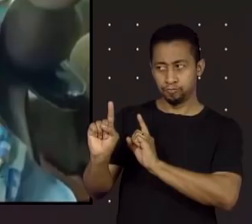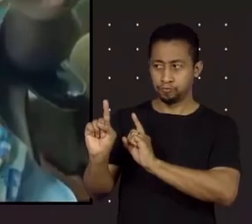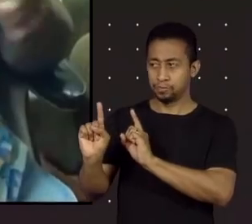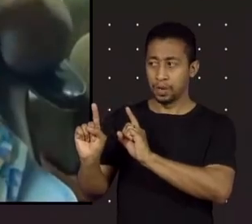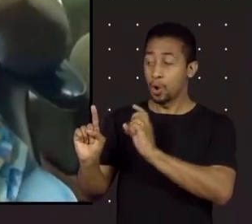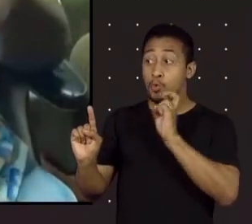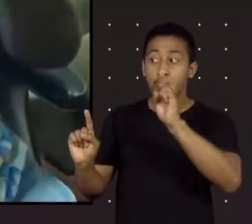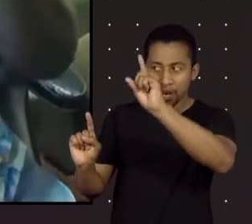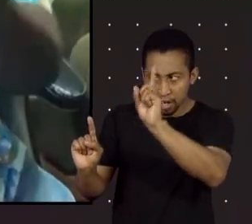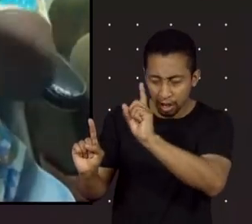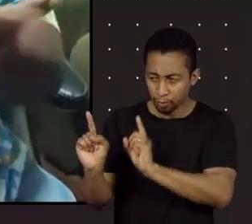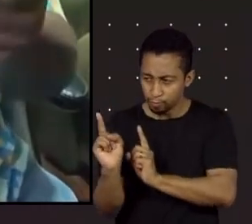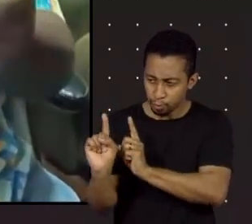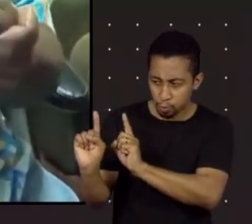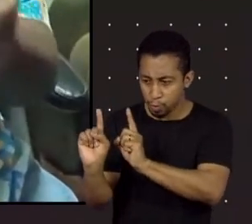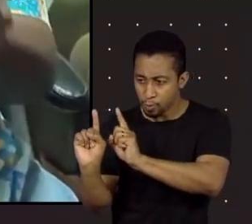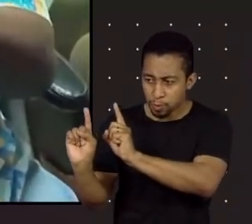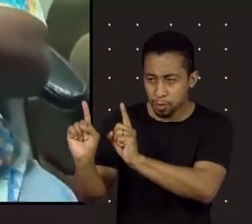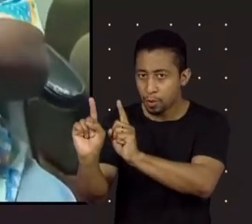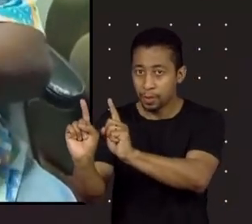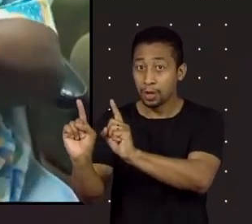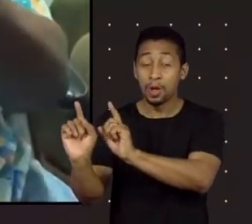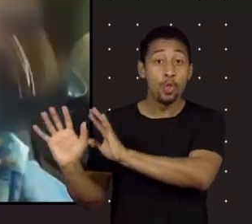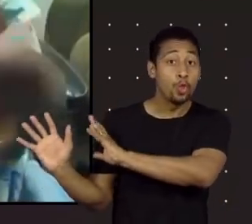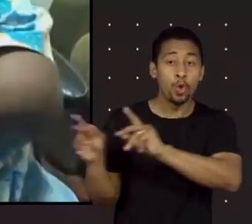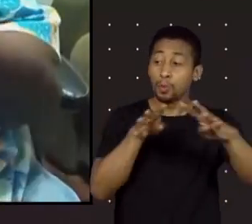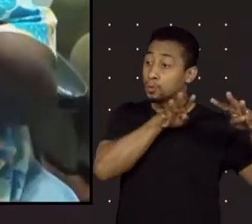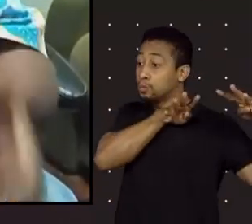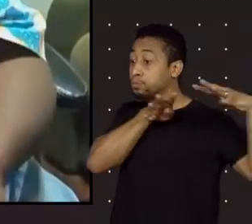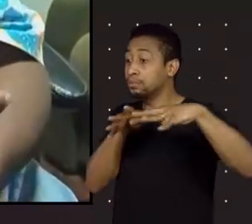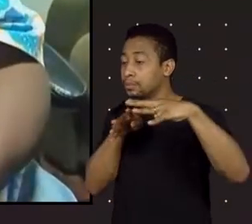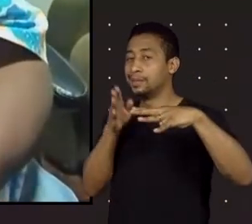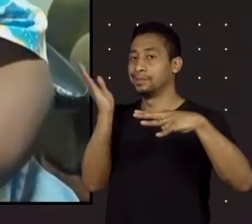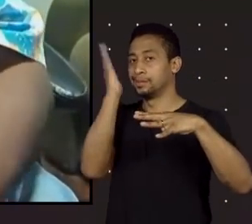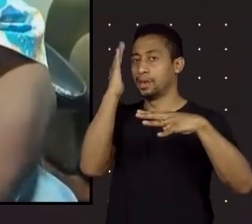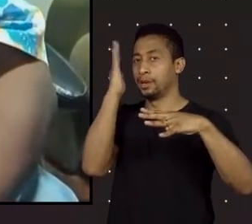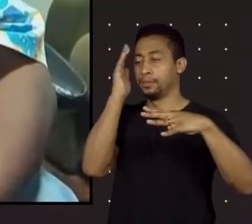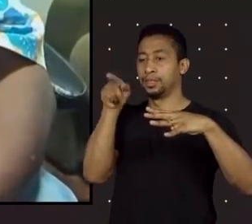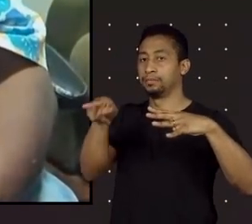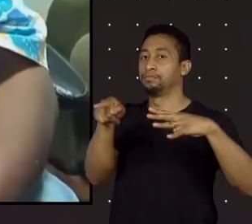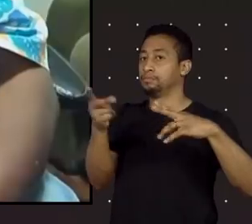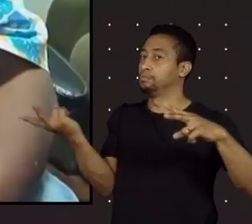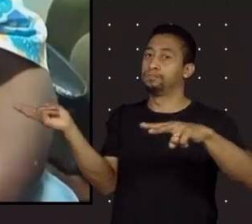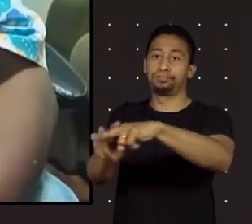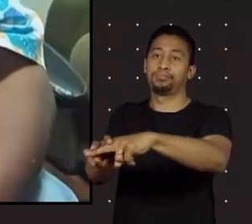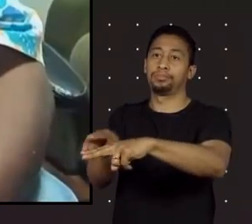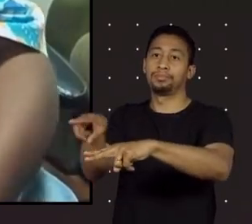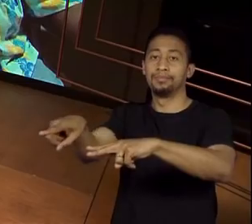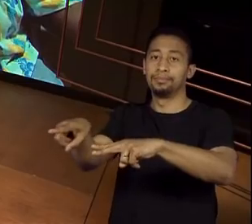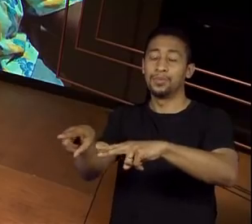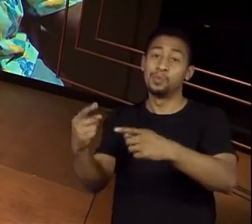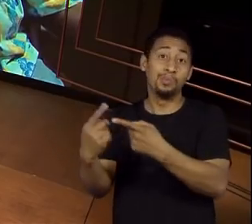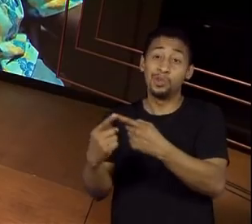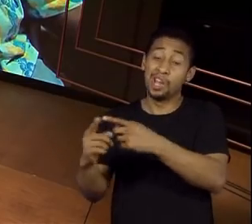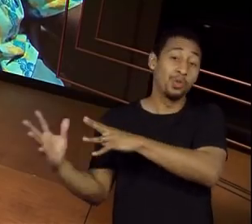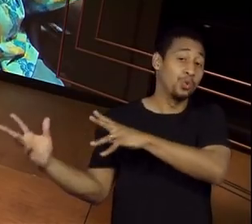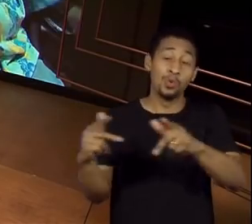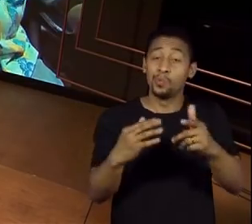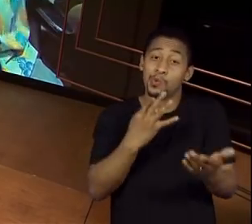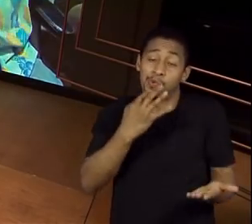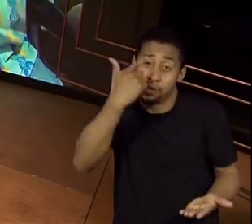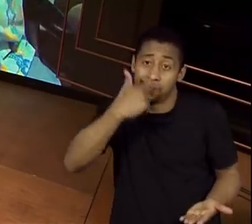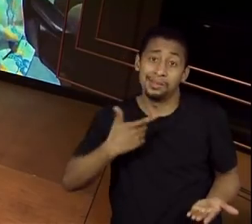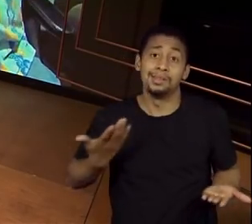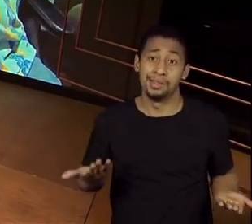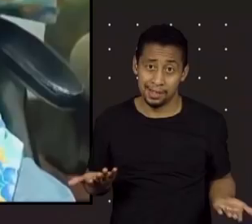fui andando, e todo mundo sacou que eu estava sendo preso, porque eu já era muito famoso dentro do bairro, né? Porque